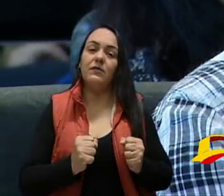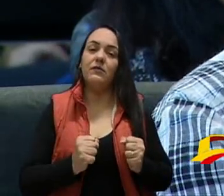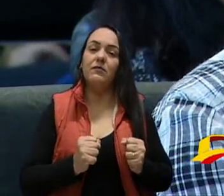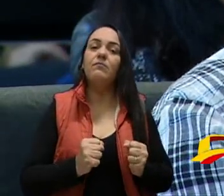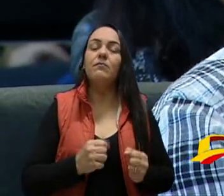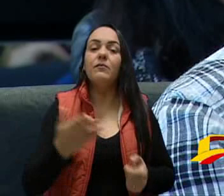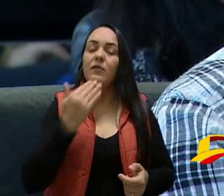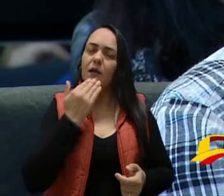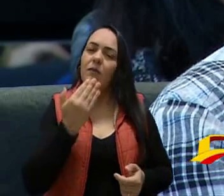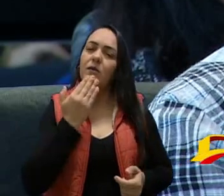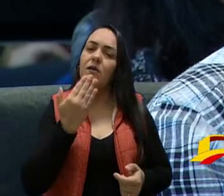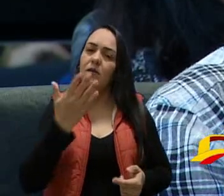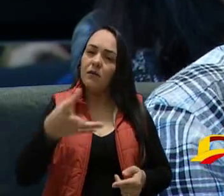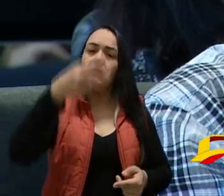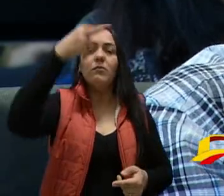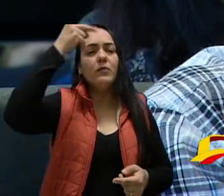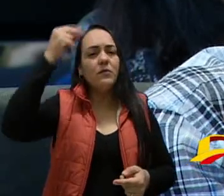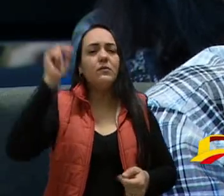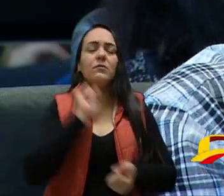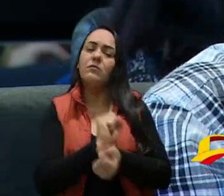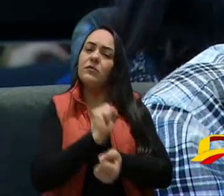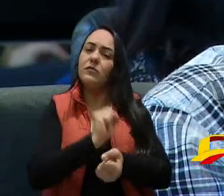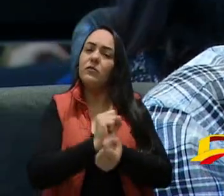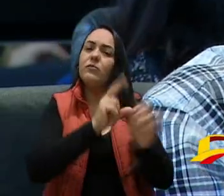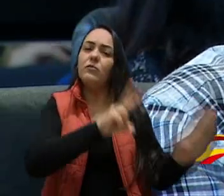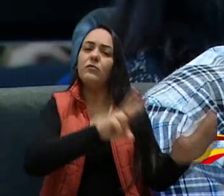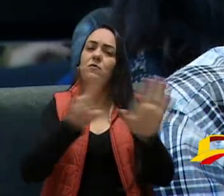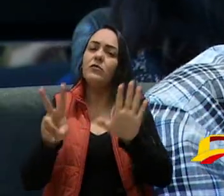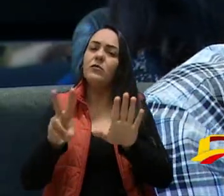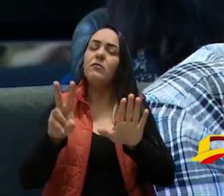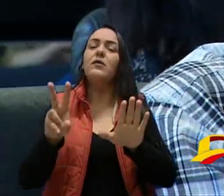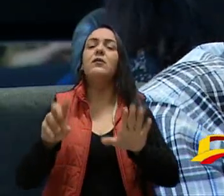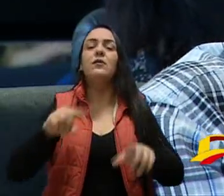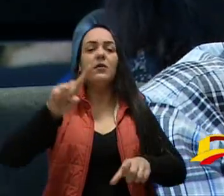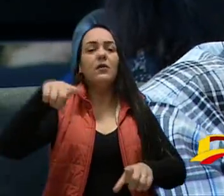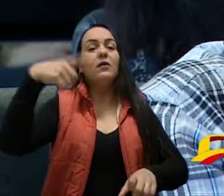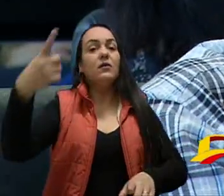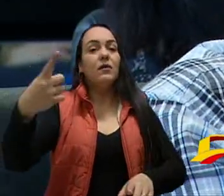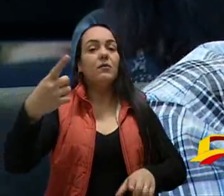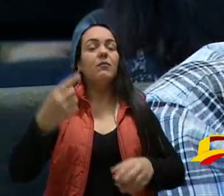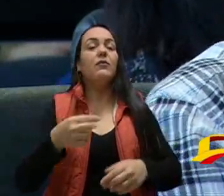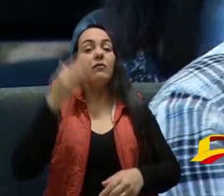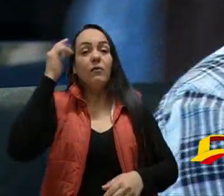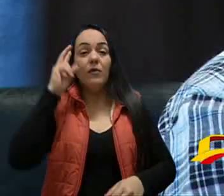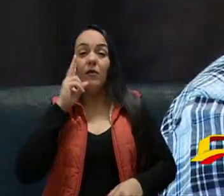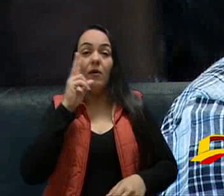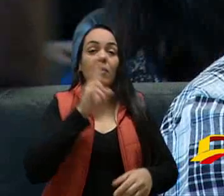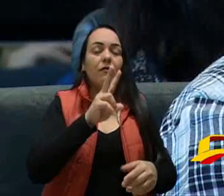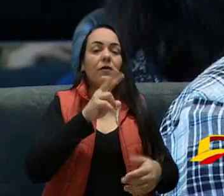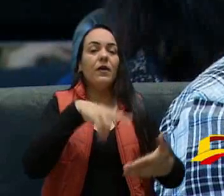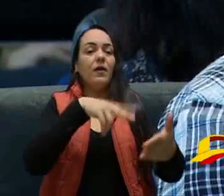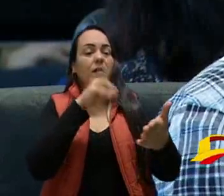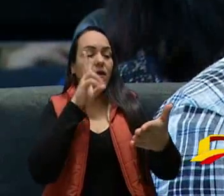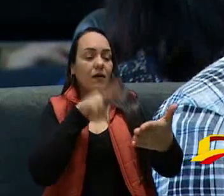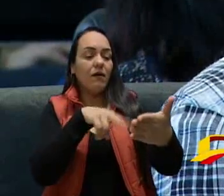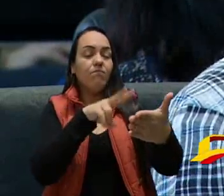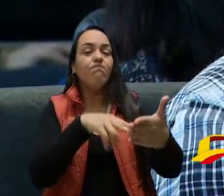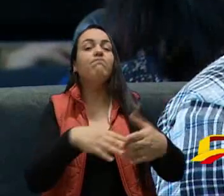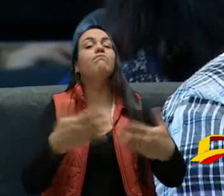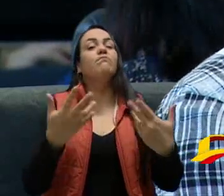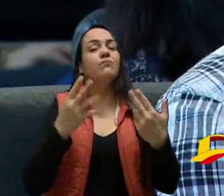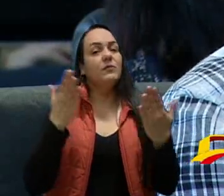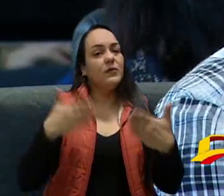fazer chá pela prefeita vamos aguardar semana que vem dentro da faixa laranja vamos ver como vai ser o a curva aí do